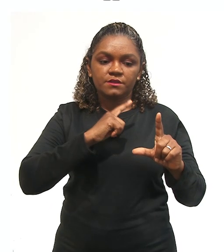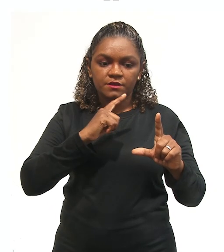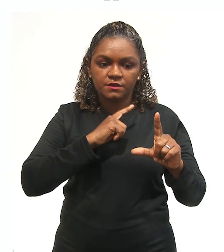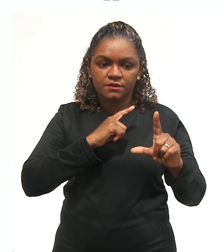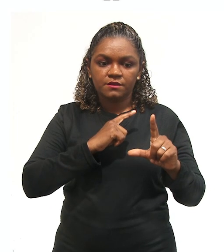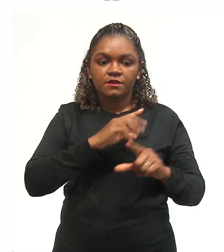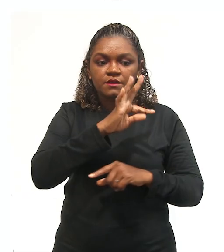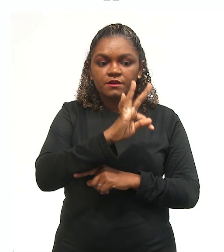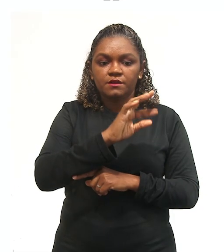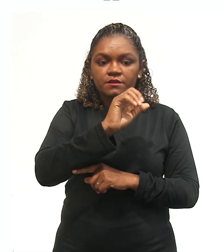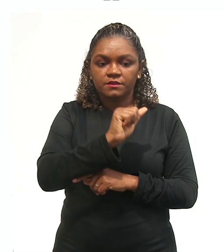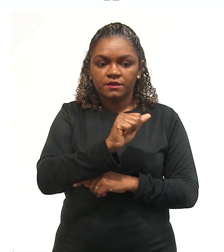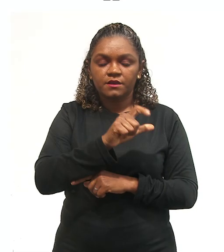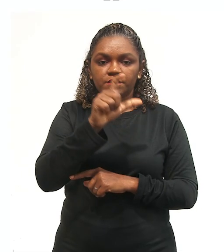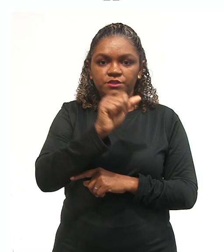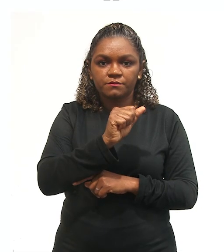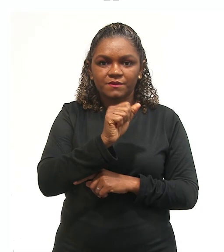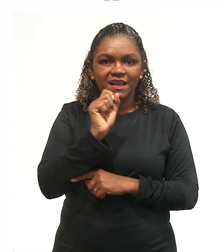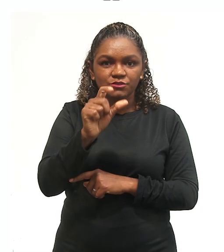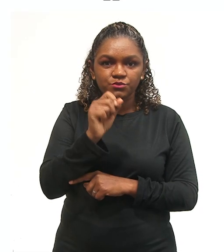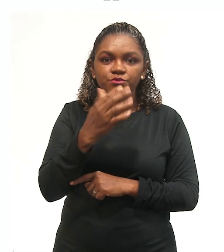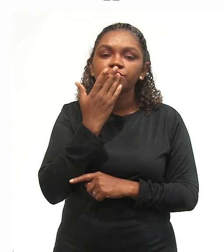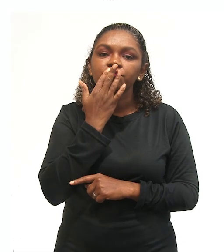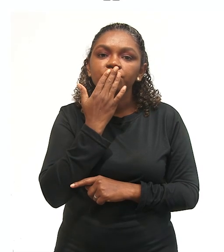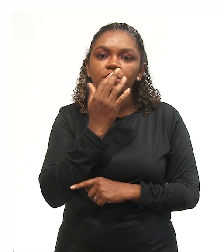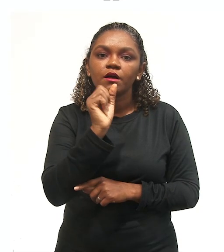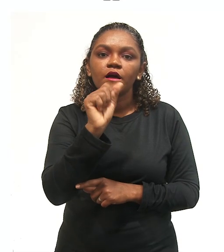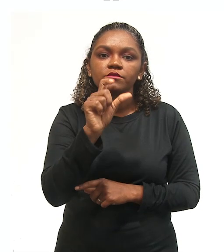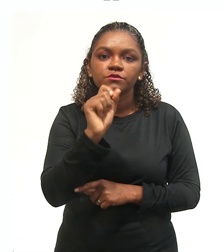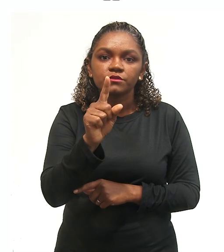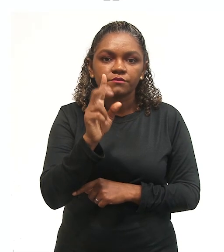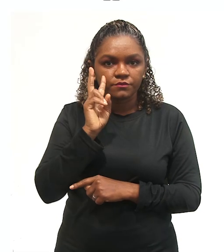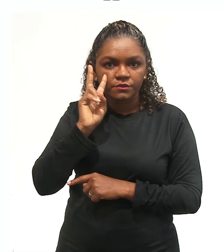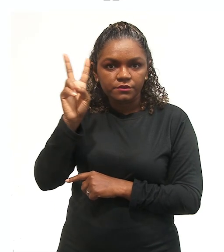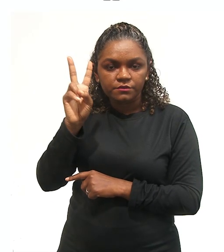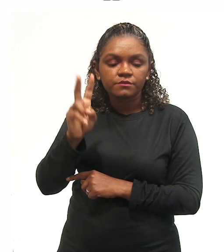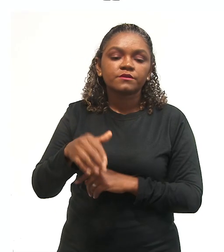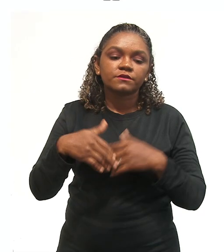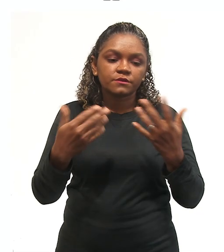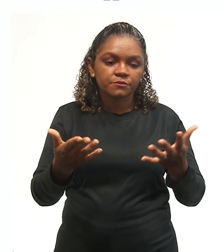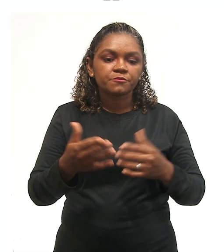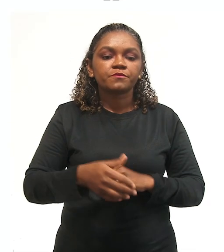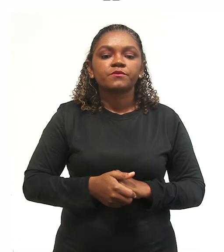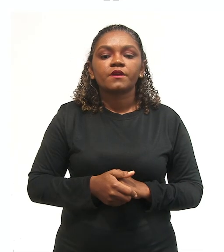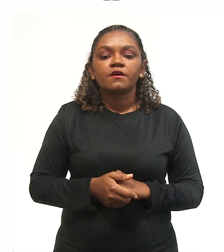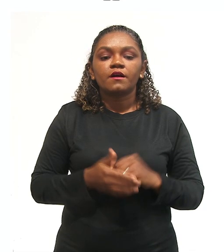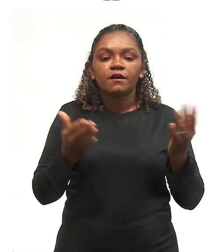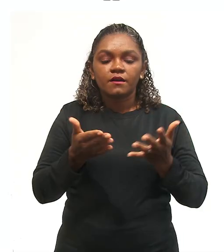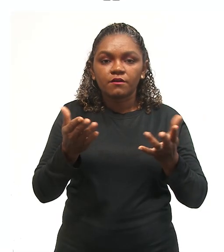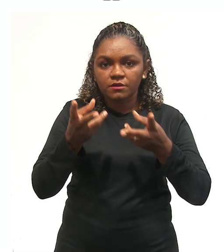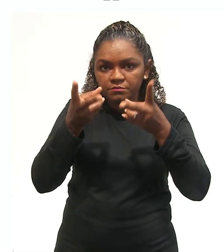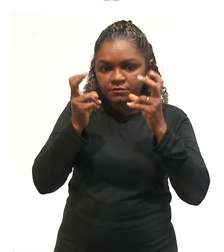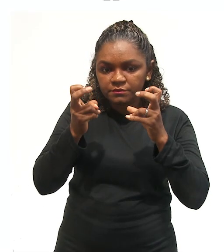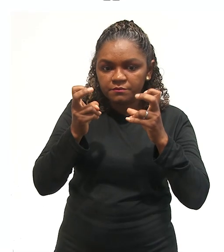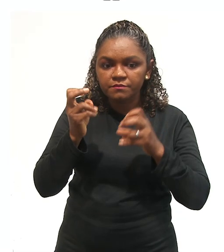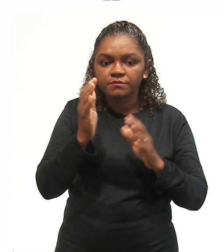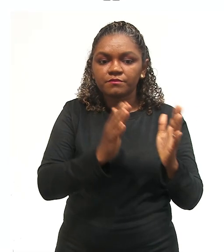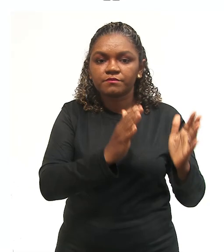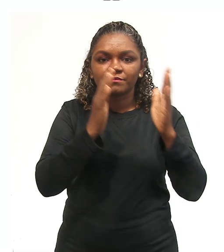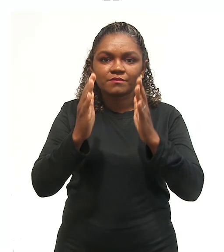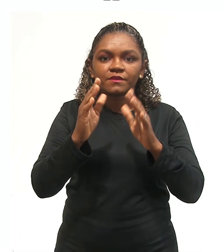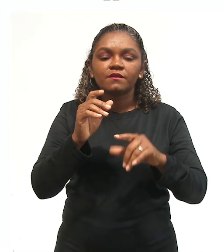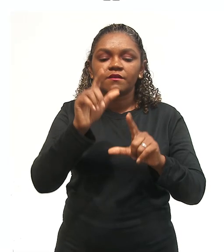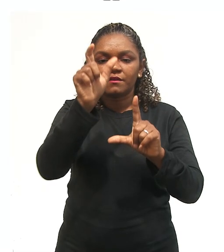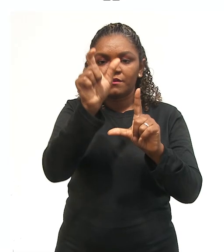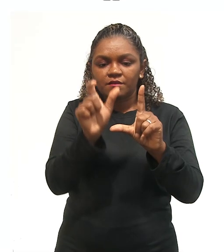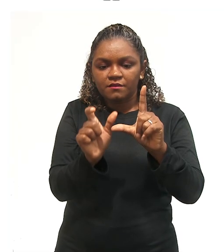nós temos essa primeira taxa, né, de azul, e você observa que a outra taxa